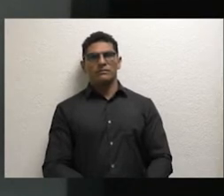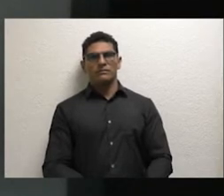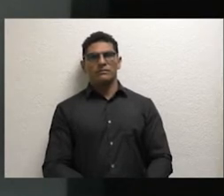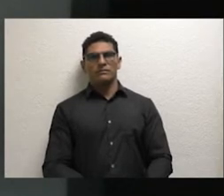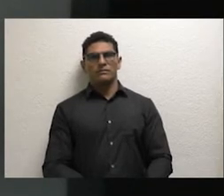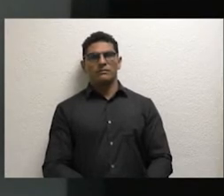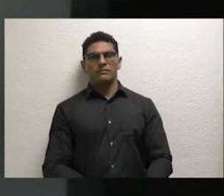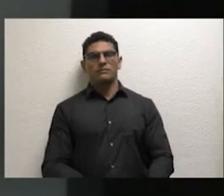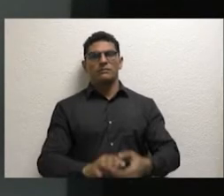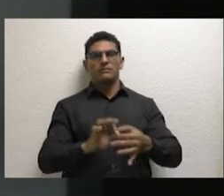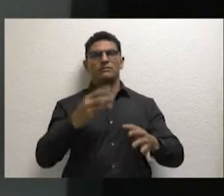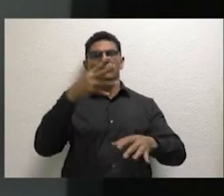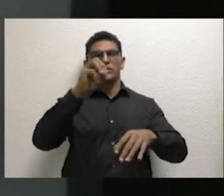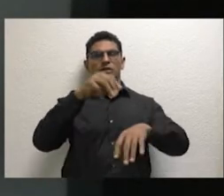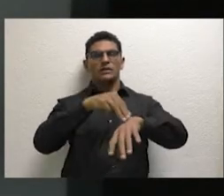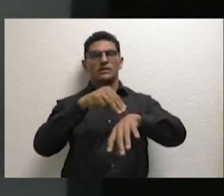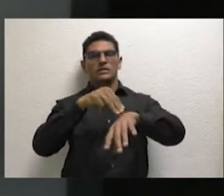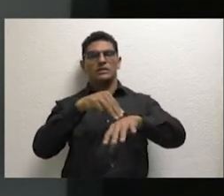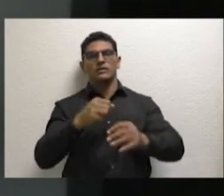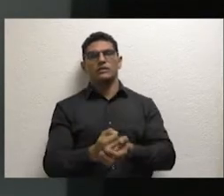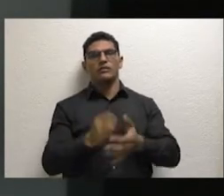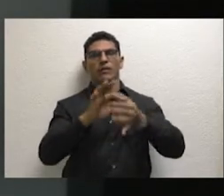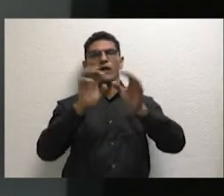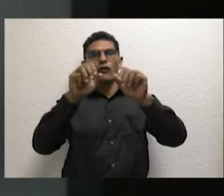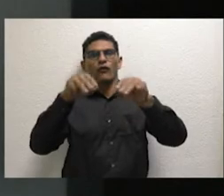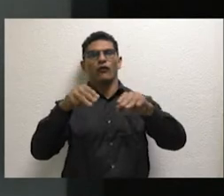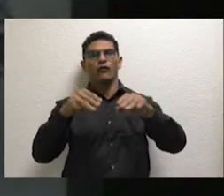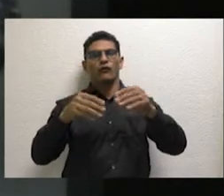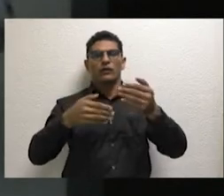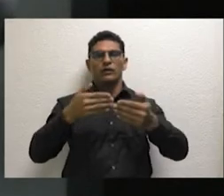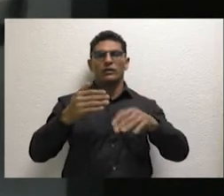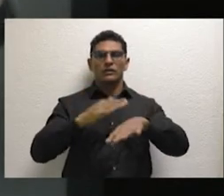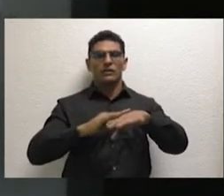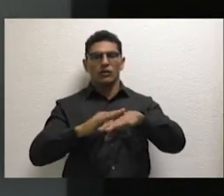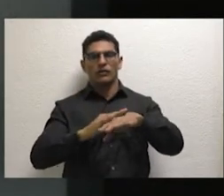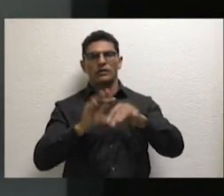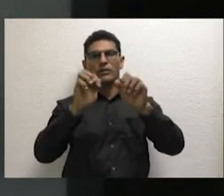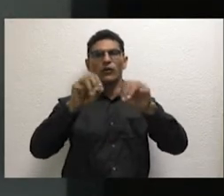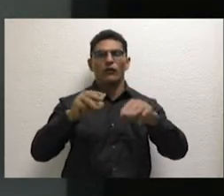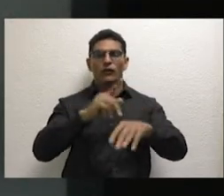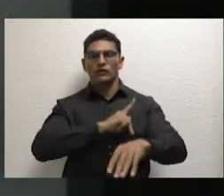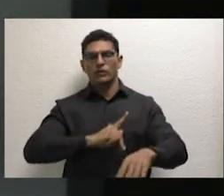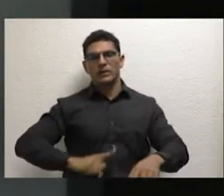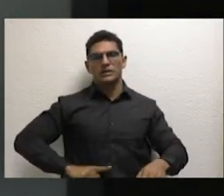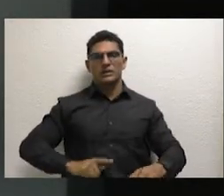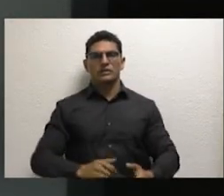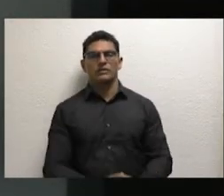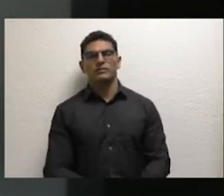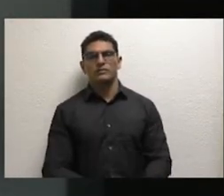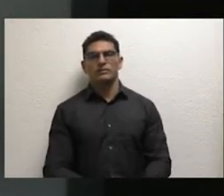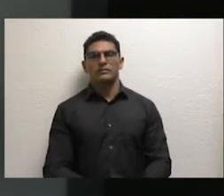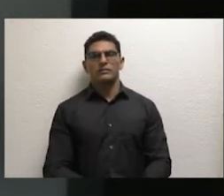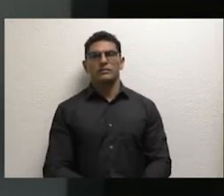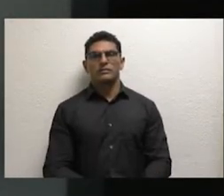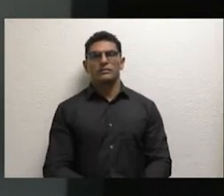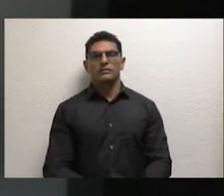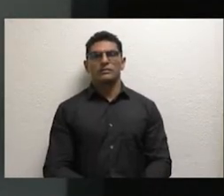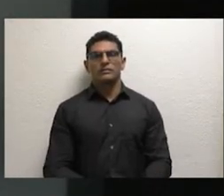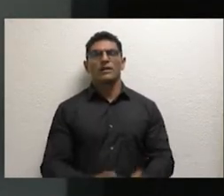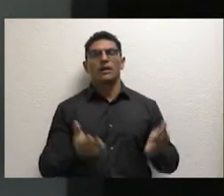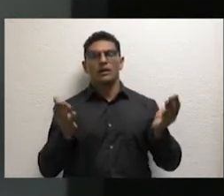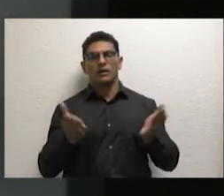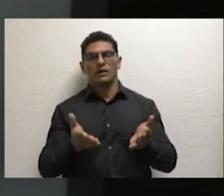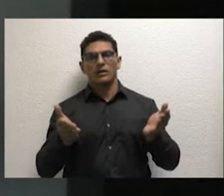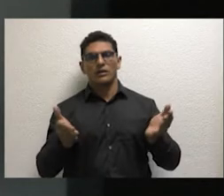concedido 30 segundos para a conclusão do deputado Ilka Barreto finalizando senhor presidente eu vi agora